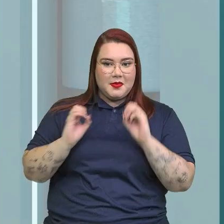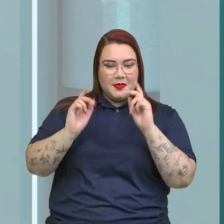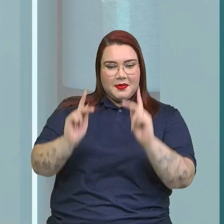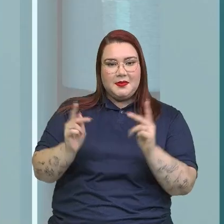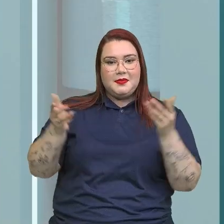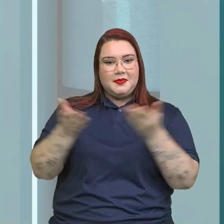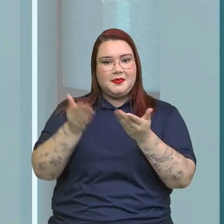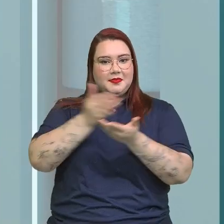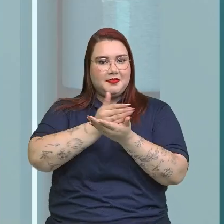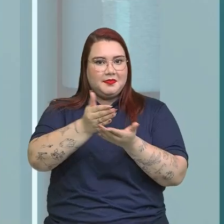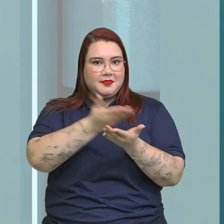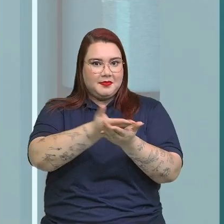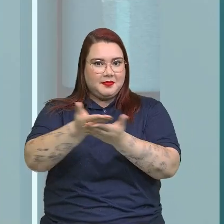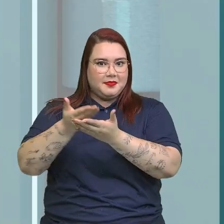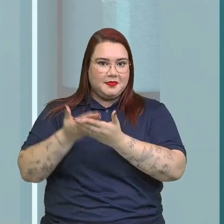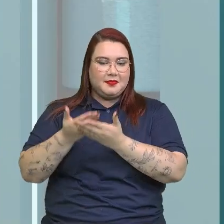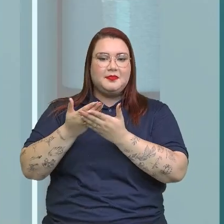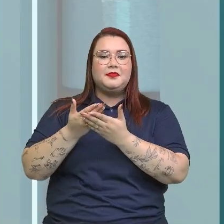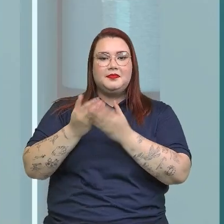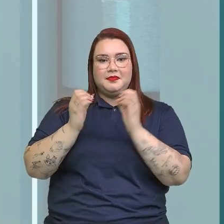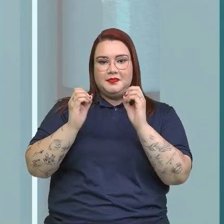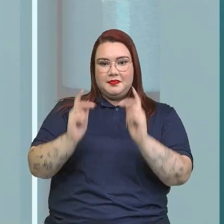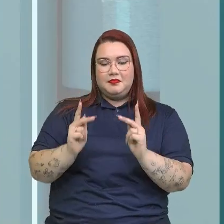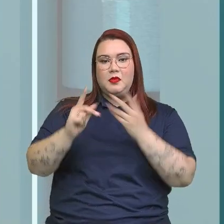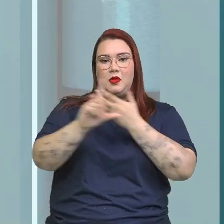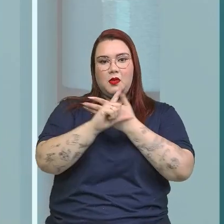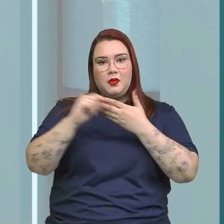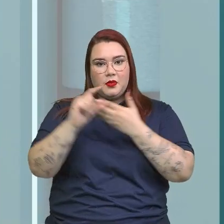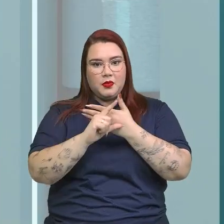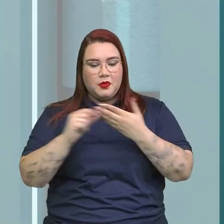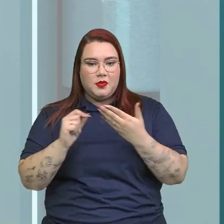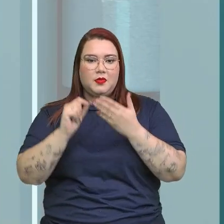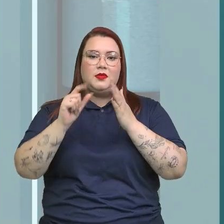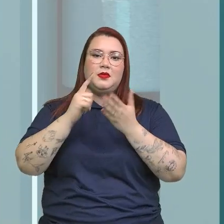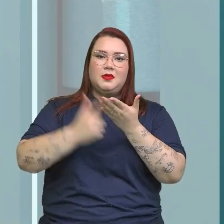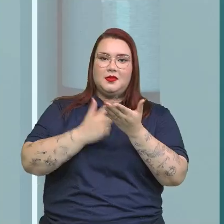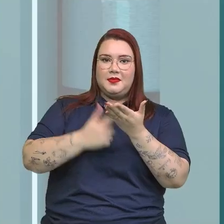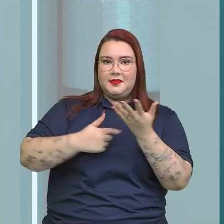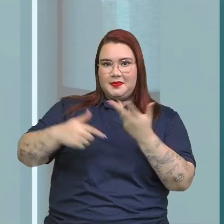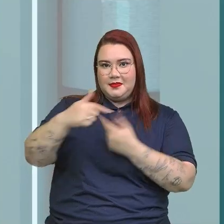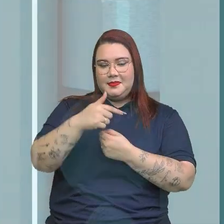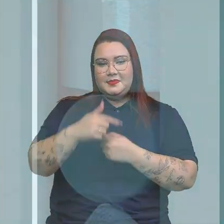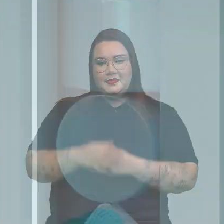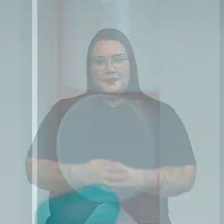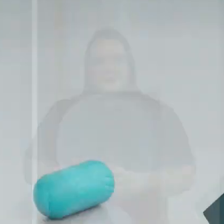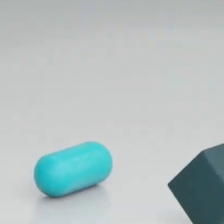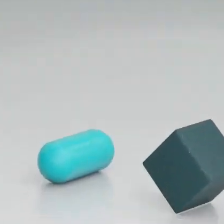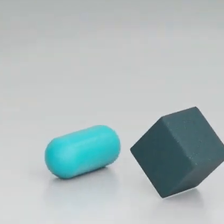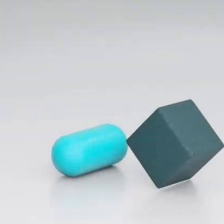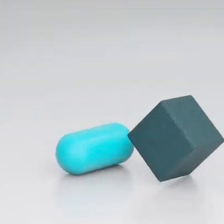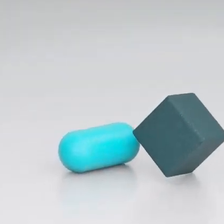conhecer um pouquinho mais sobre Clarice Lispector, a sua escrita e vamos à nossa aula.